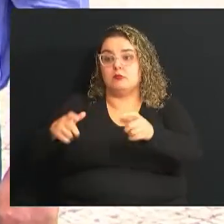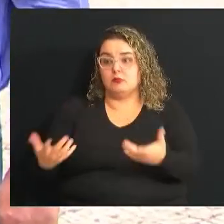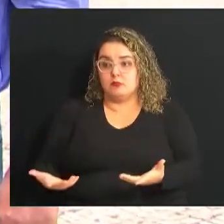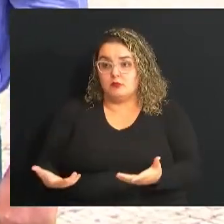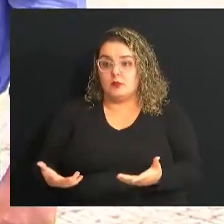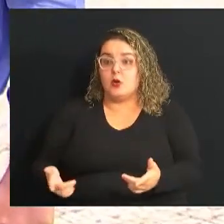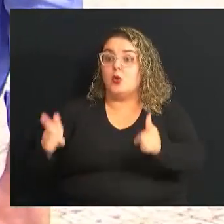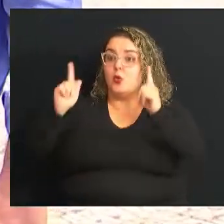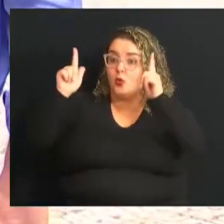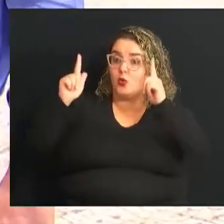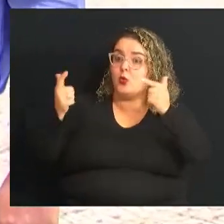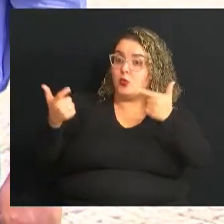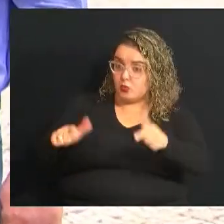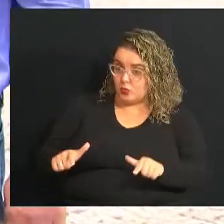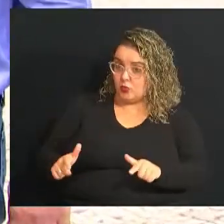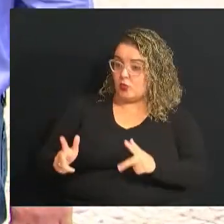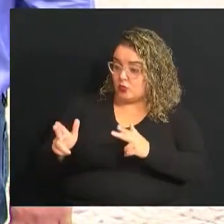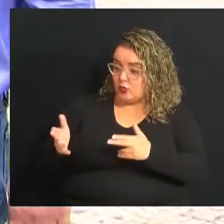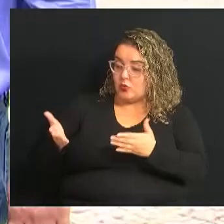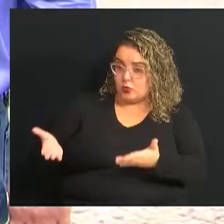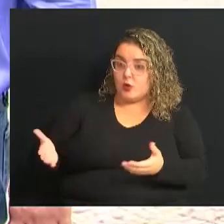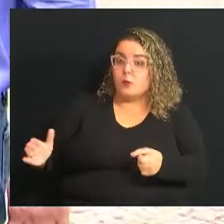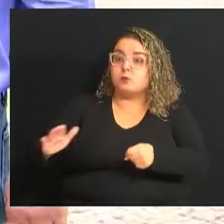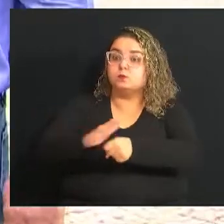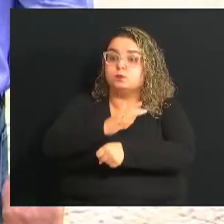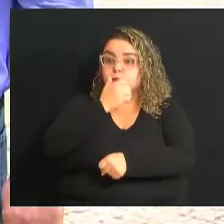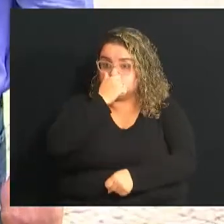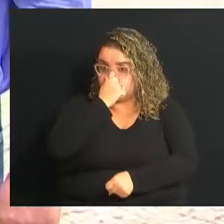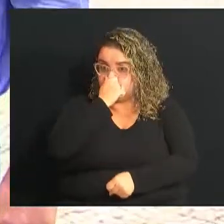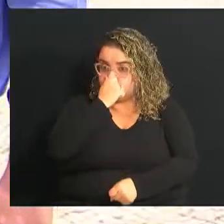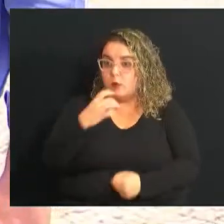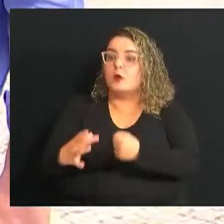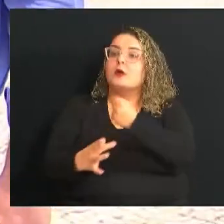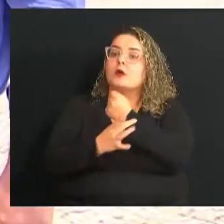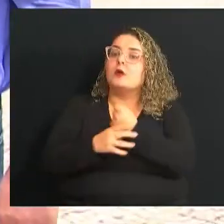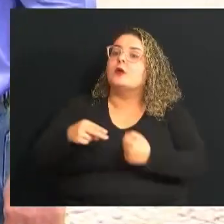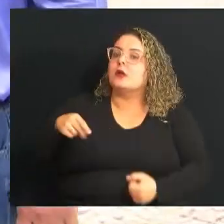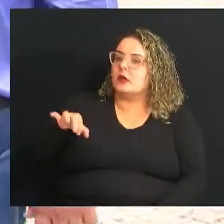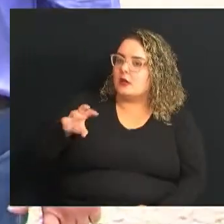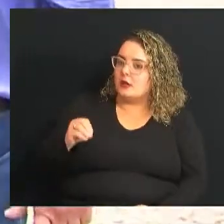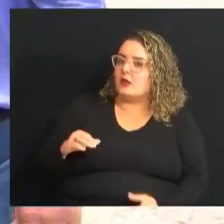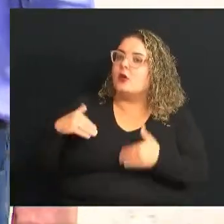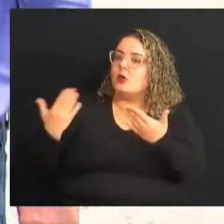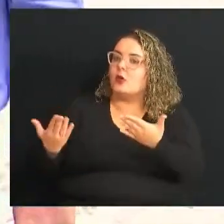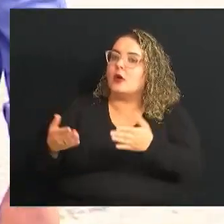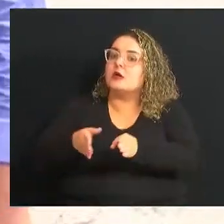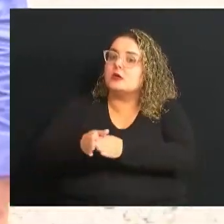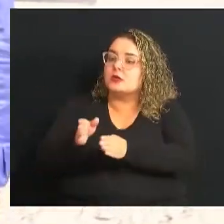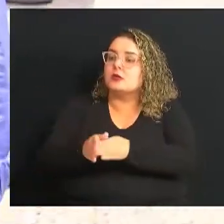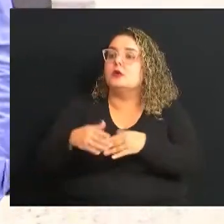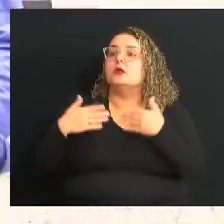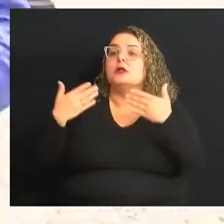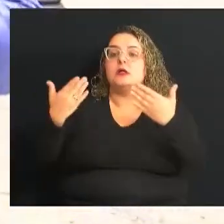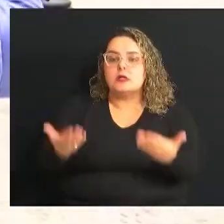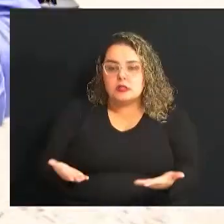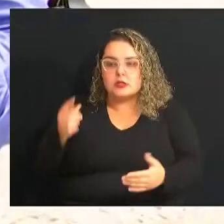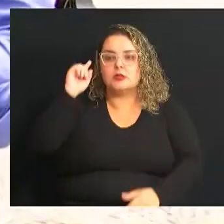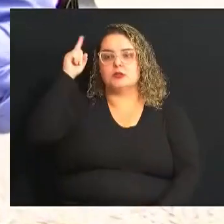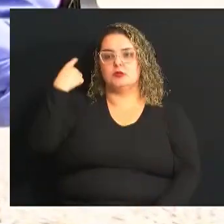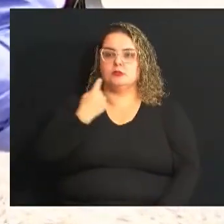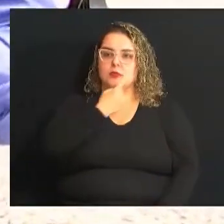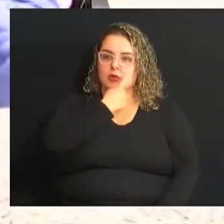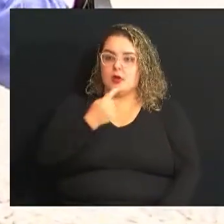Olha, todo mundo já nesse clima, aqui também no centro, muita gente já vestido de Brasil para poder